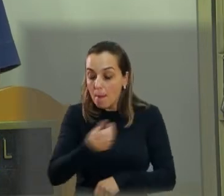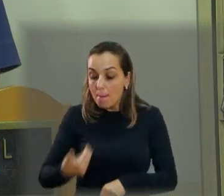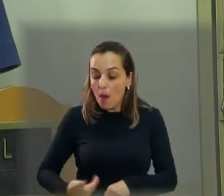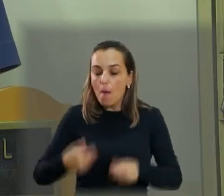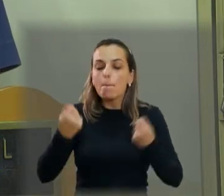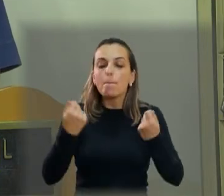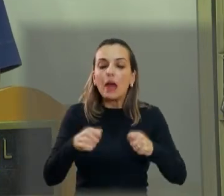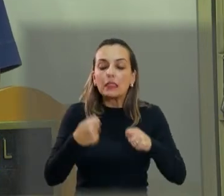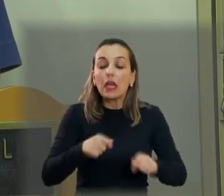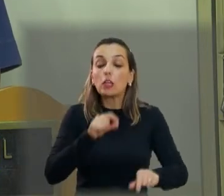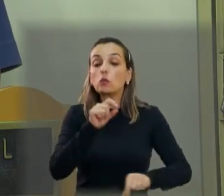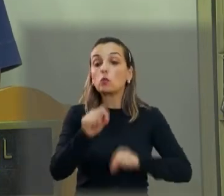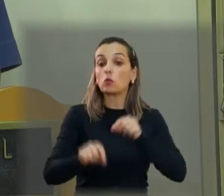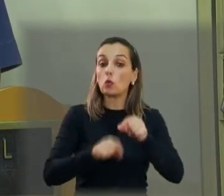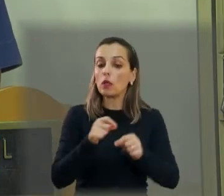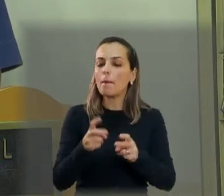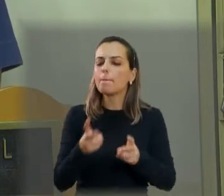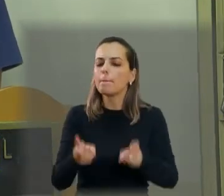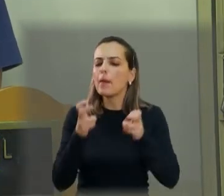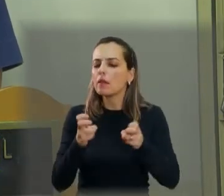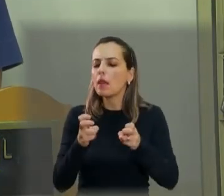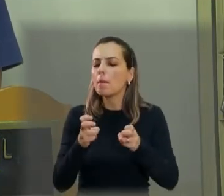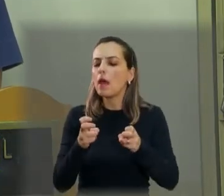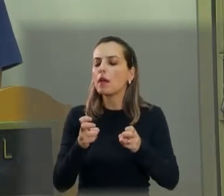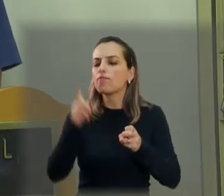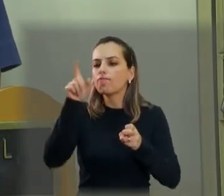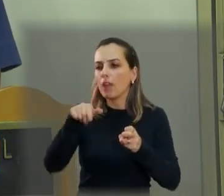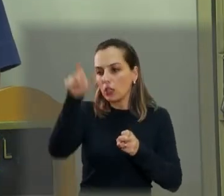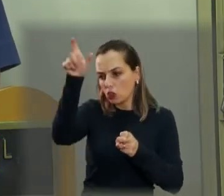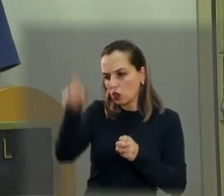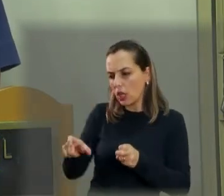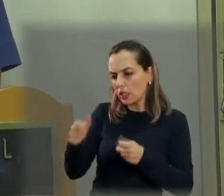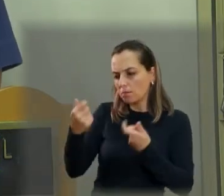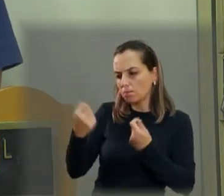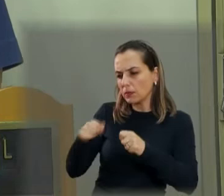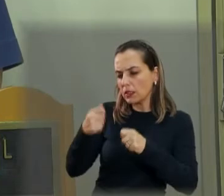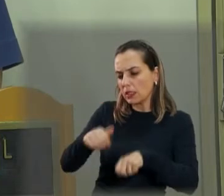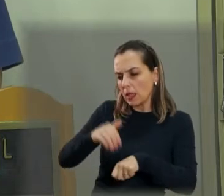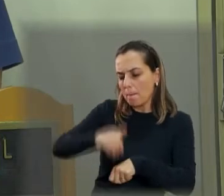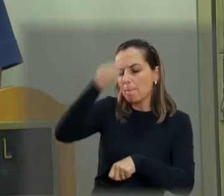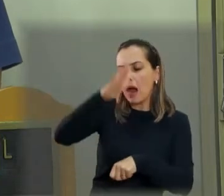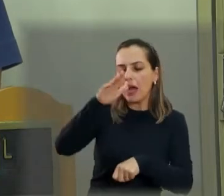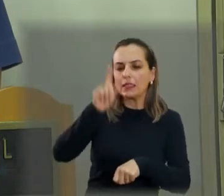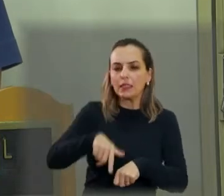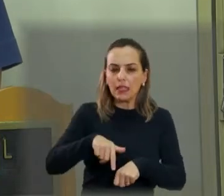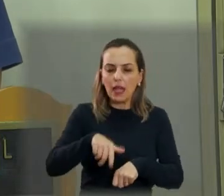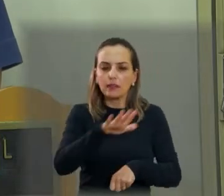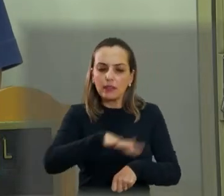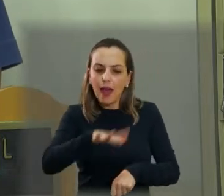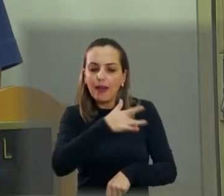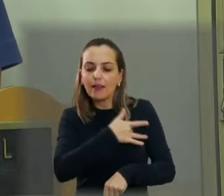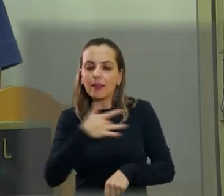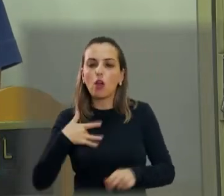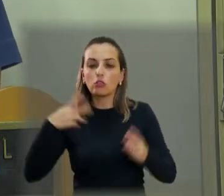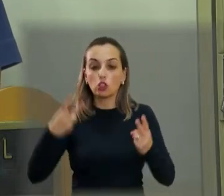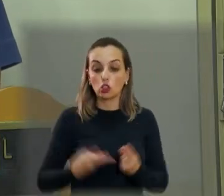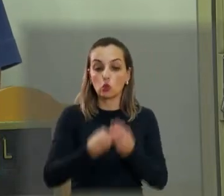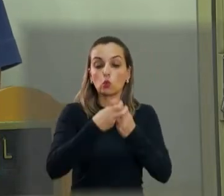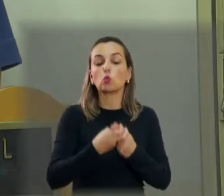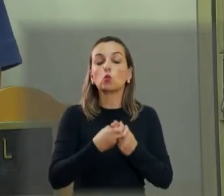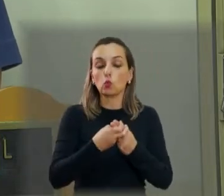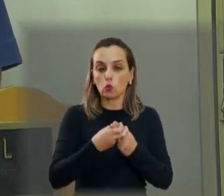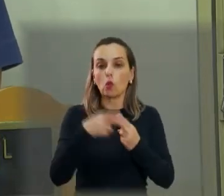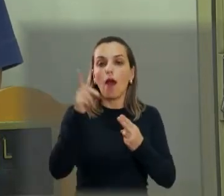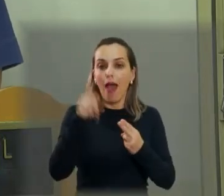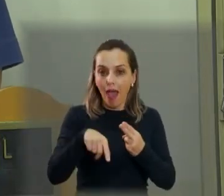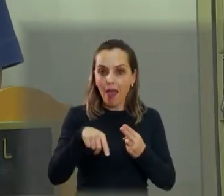muito enxergar quem precisa mais. Acho que aquele princípio do SUS, que a gente, na saúde, carrega bastante da equidade,